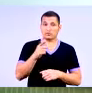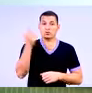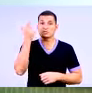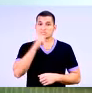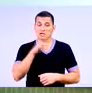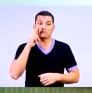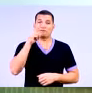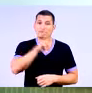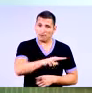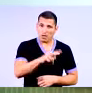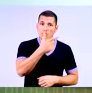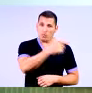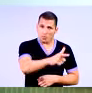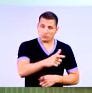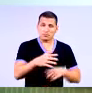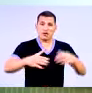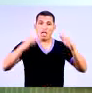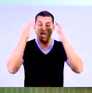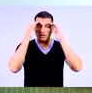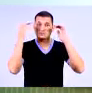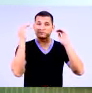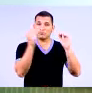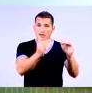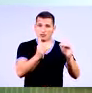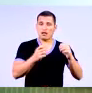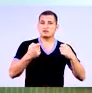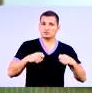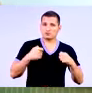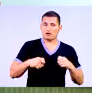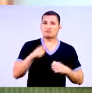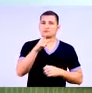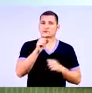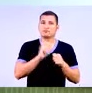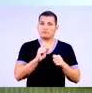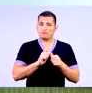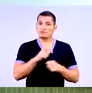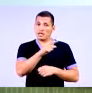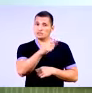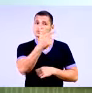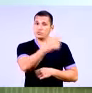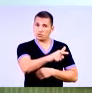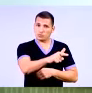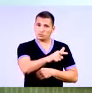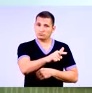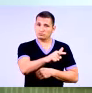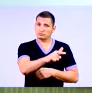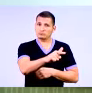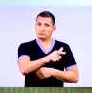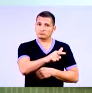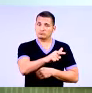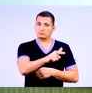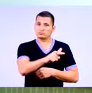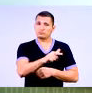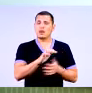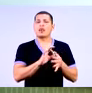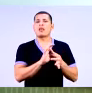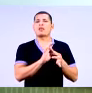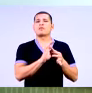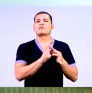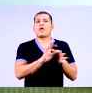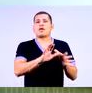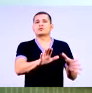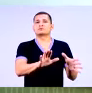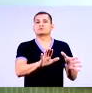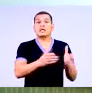outro e respeitar essas necessidades, você faz com que esse outro deixe de ser excluído, né? Porque o cadeirante,